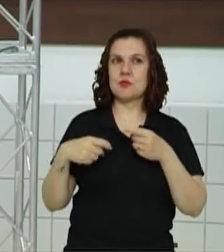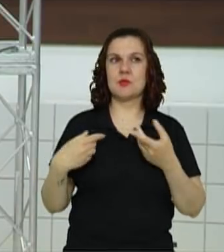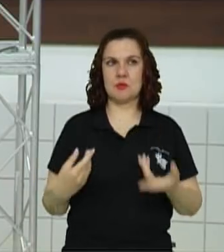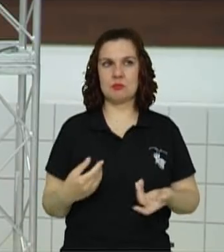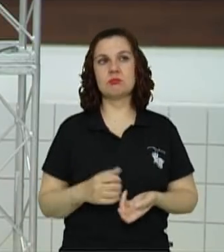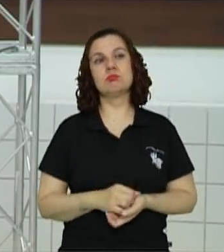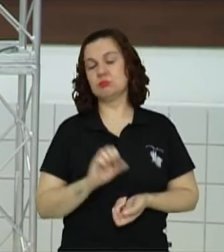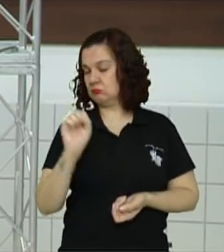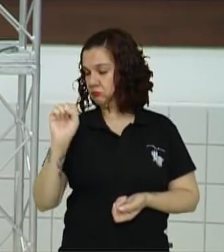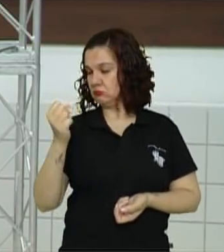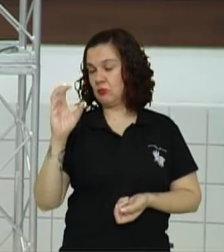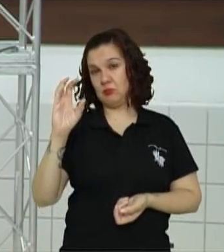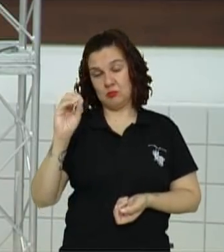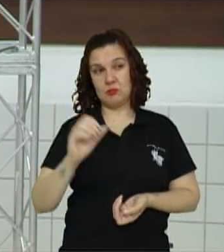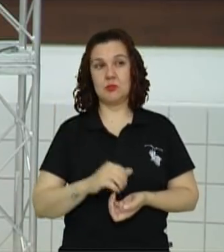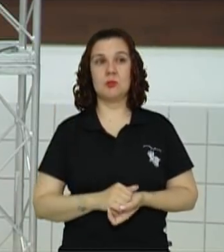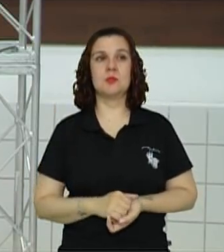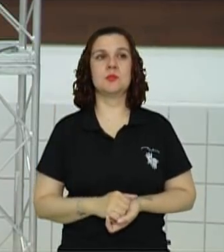é 80.